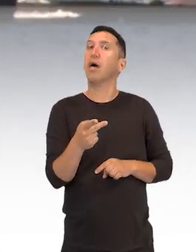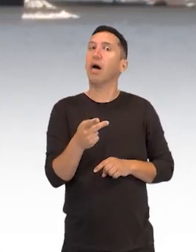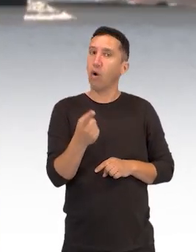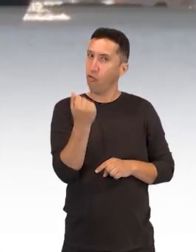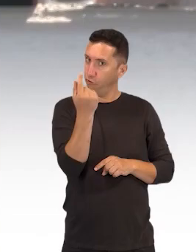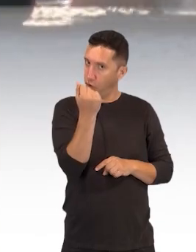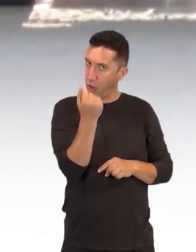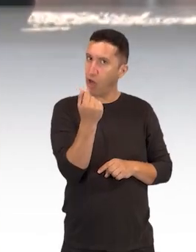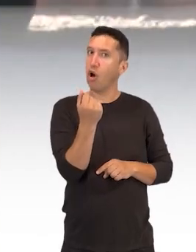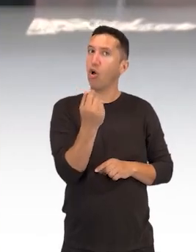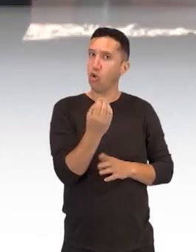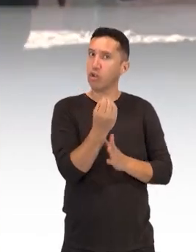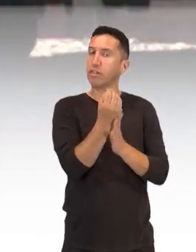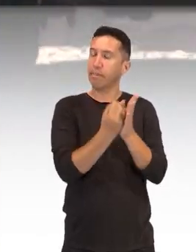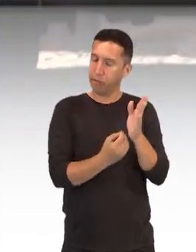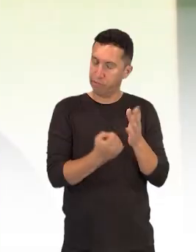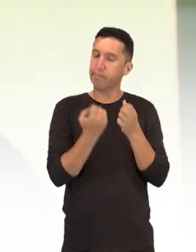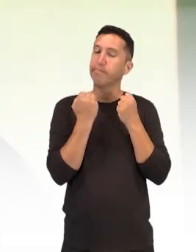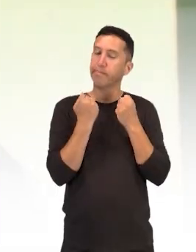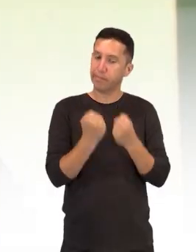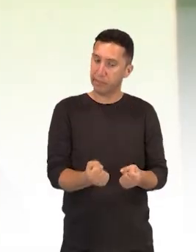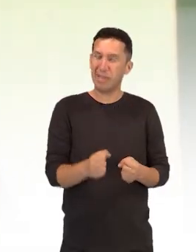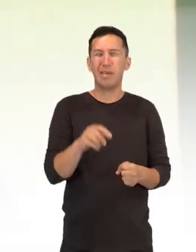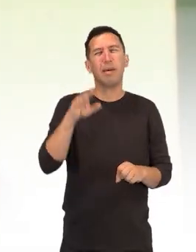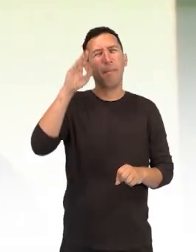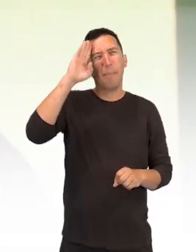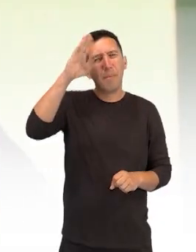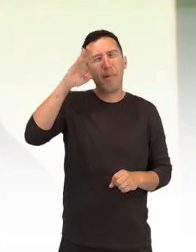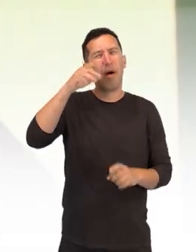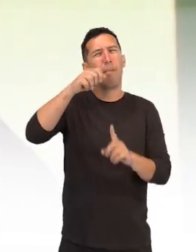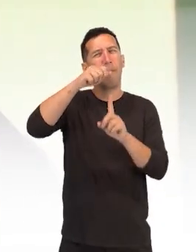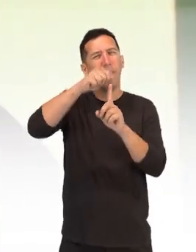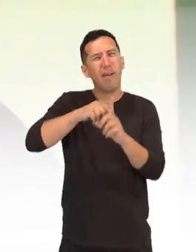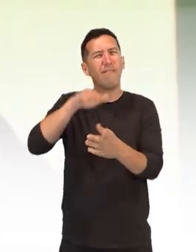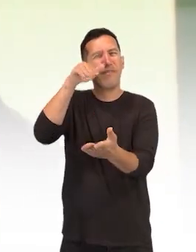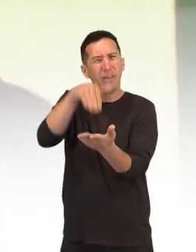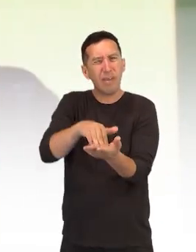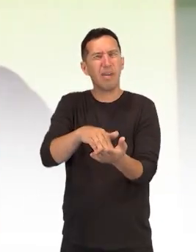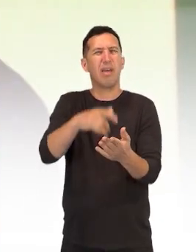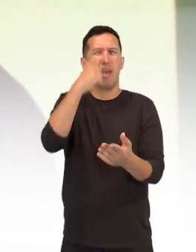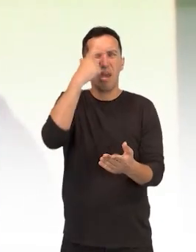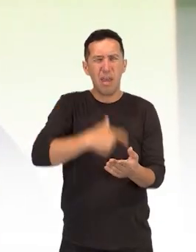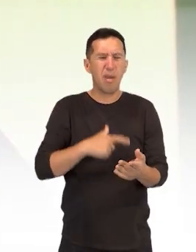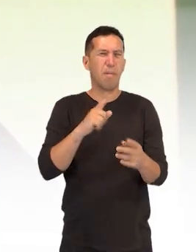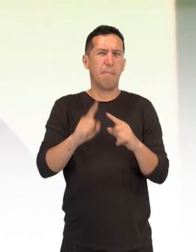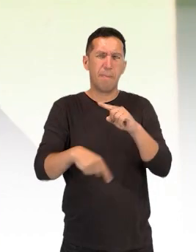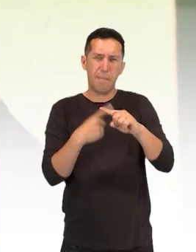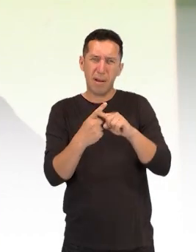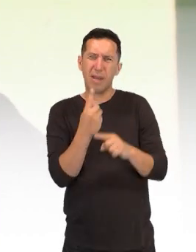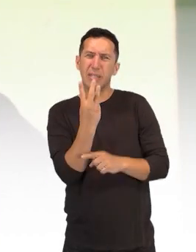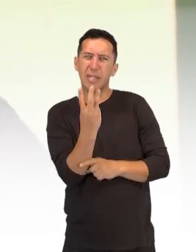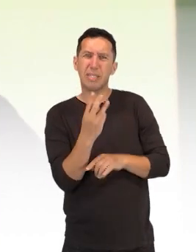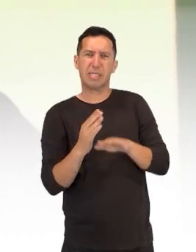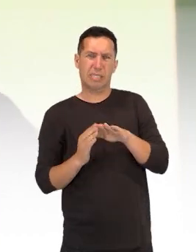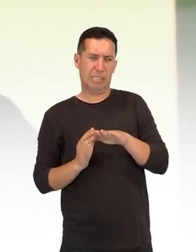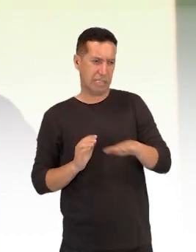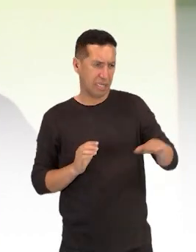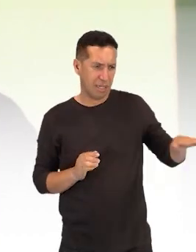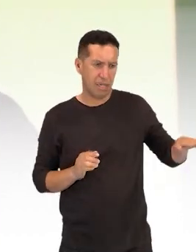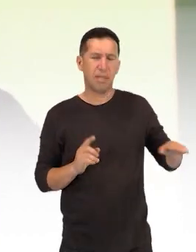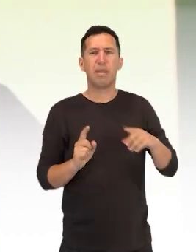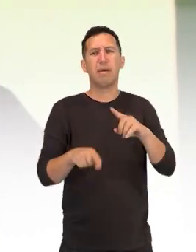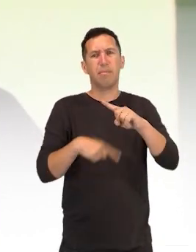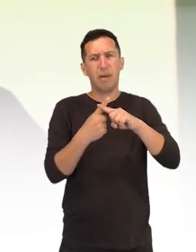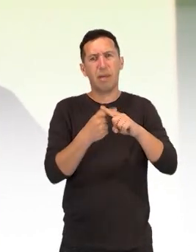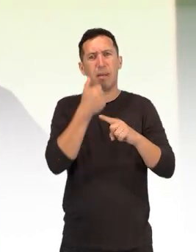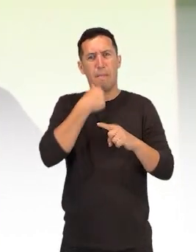passagem pesa e muito no orçamento. Principalmente no final de mês, porque sou eu e mais 3